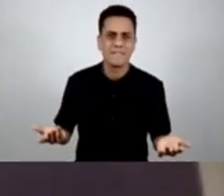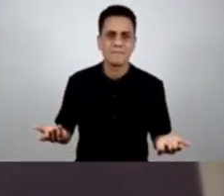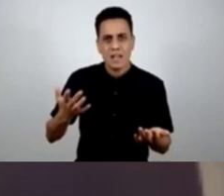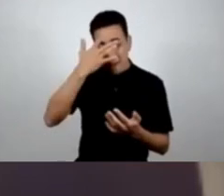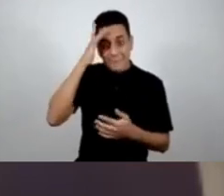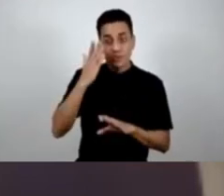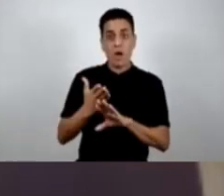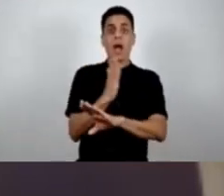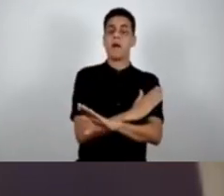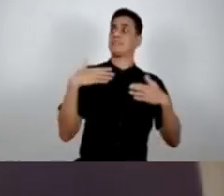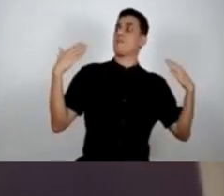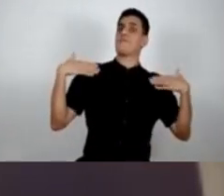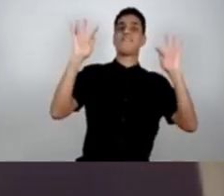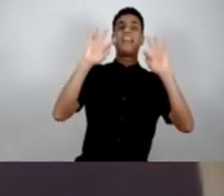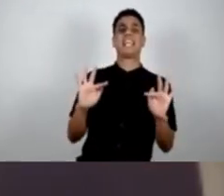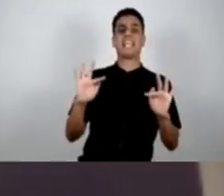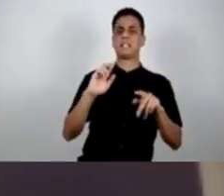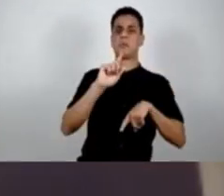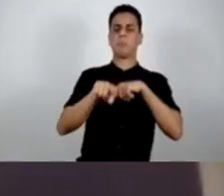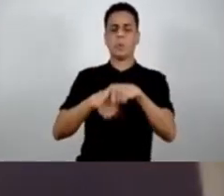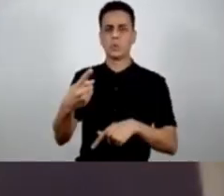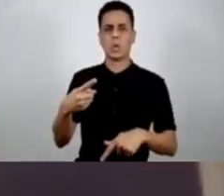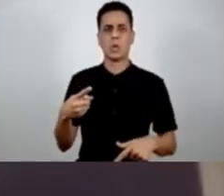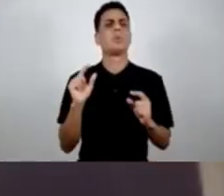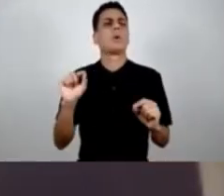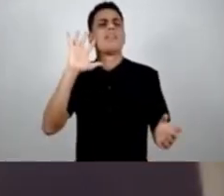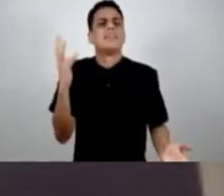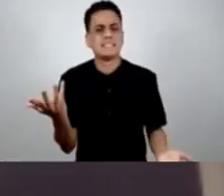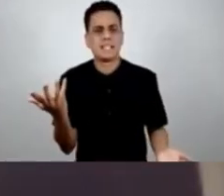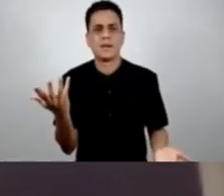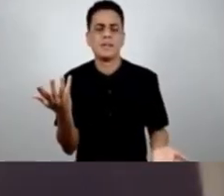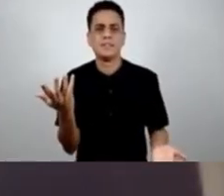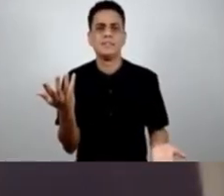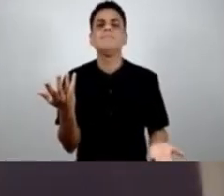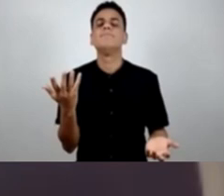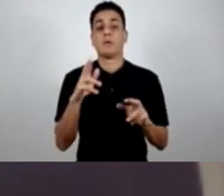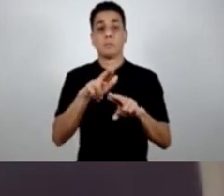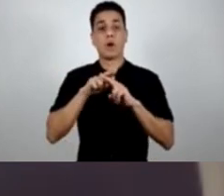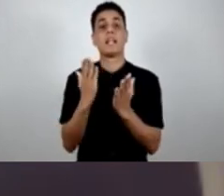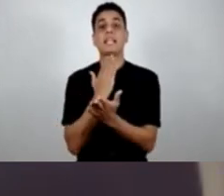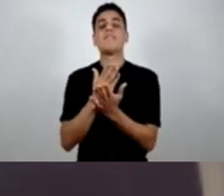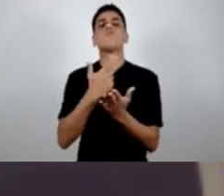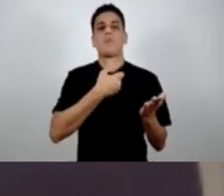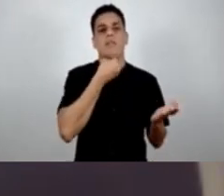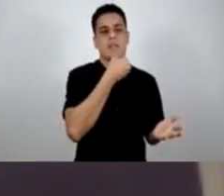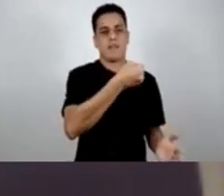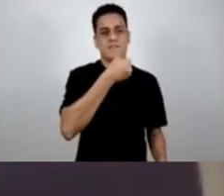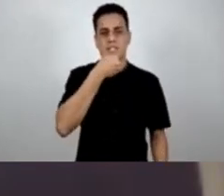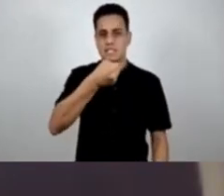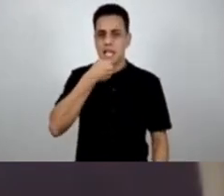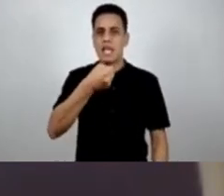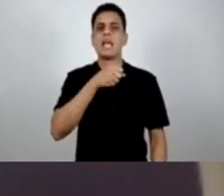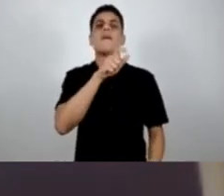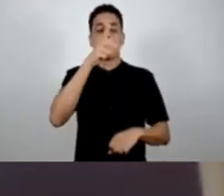muito contente no Brasil. O que é o que acontece? Então, para o livro, eu entrevistei a